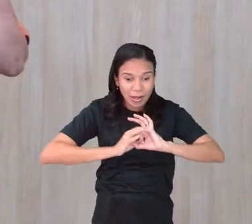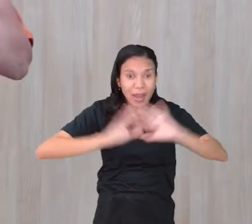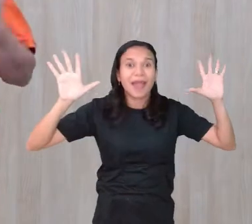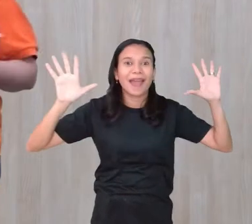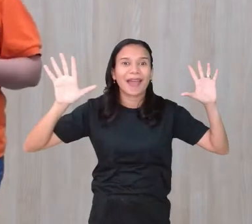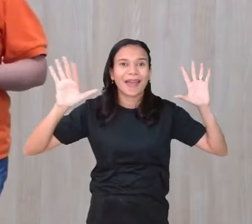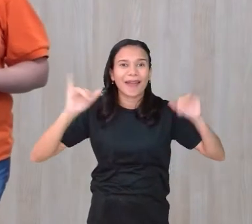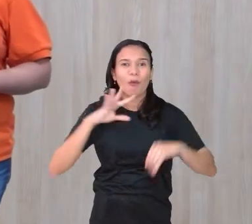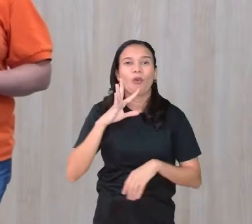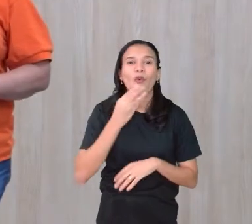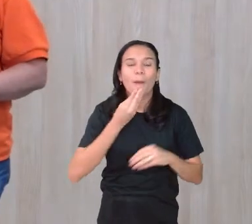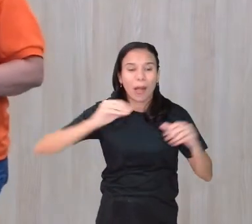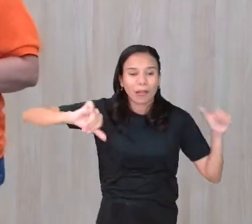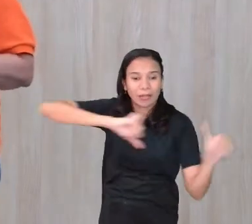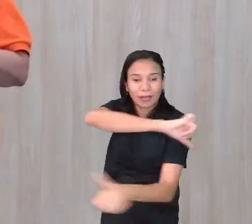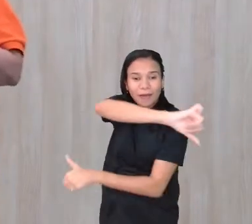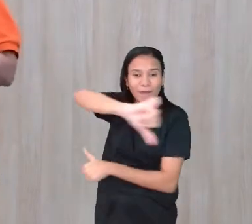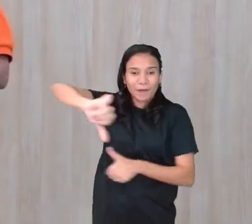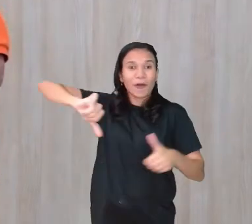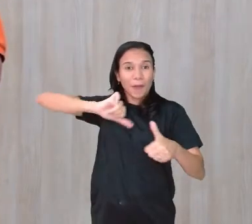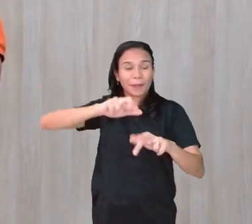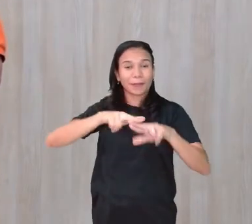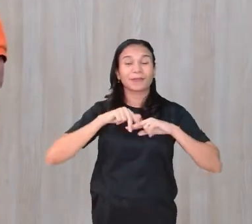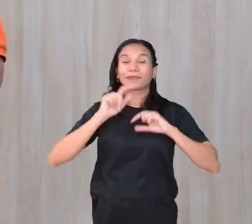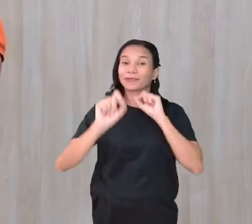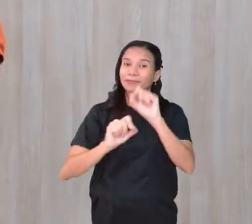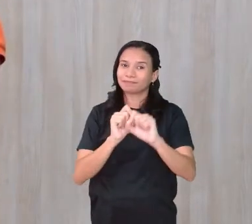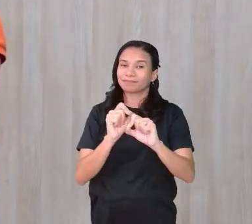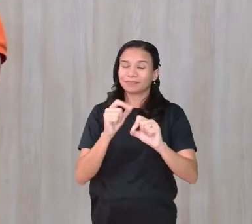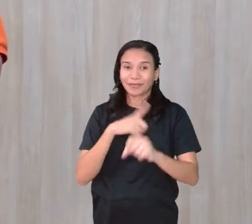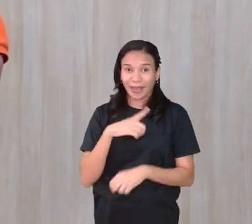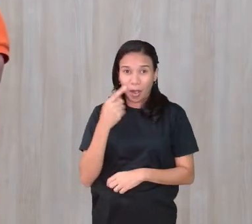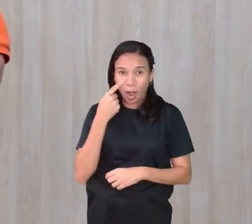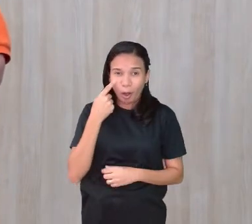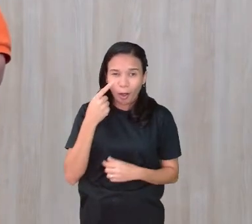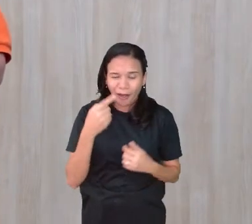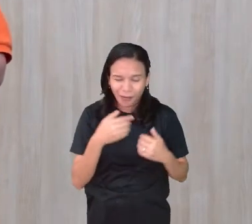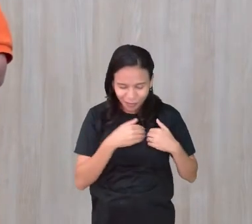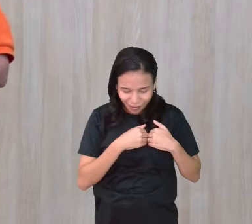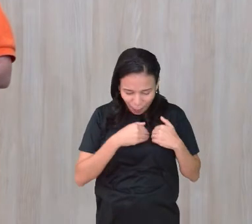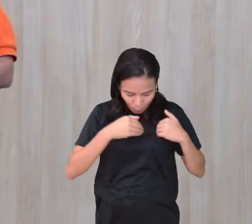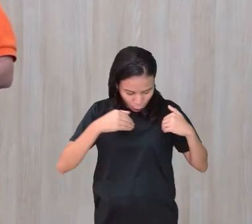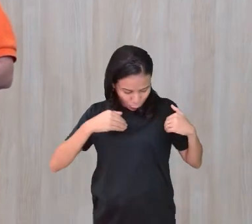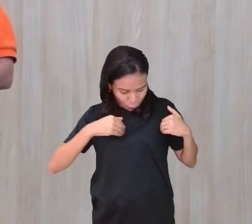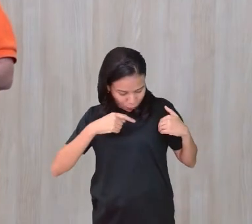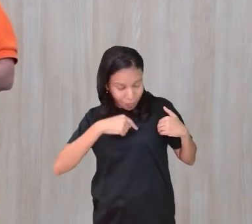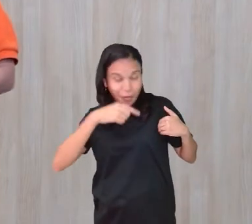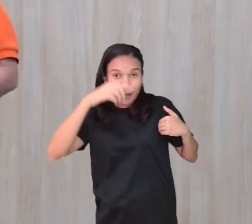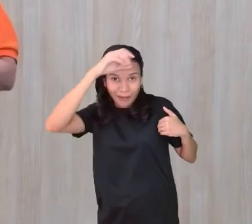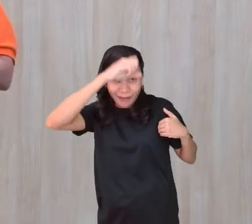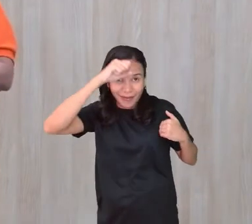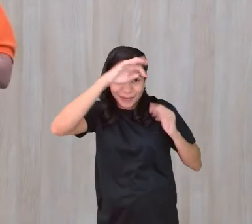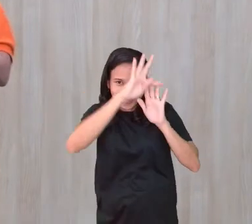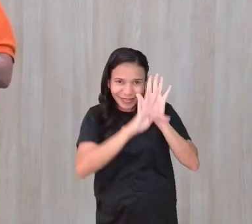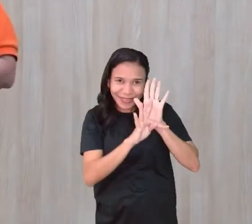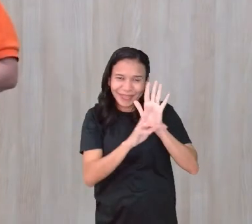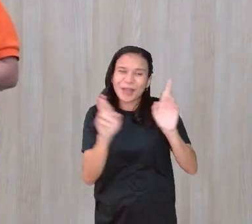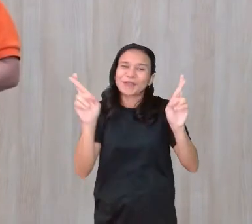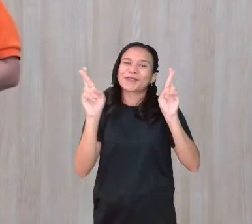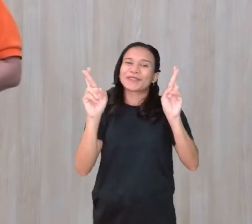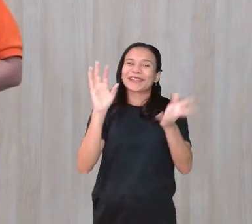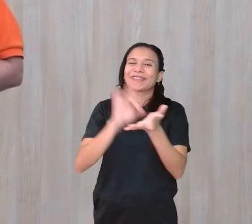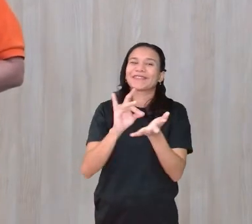conhecimento transforma. Então, assim, abre o coração um pouquinho para aprender sobre texto. Espero que isso